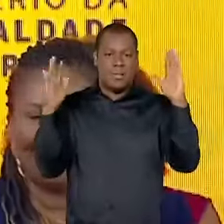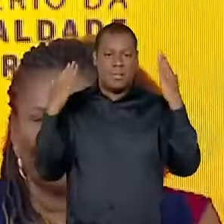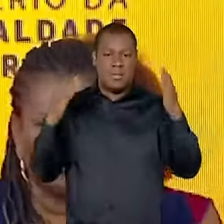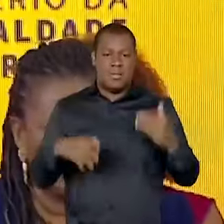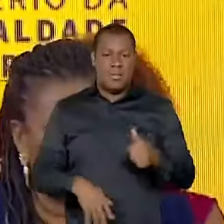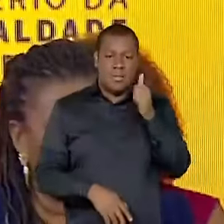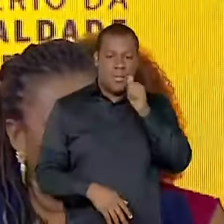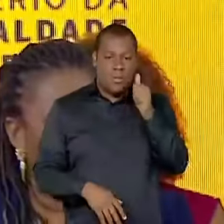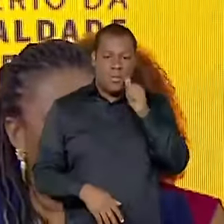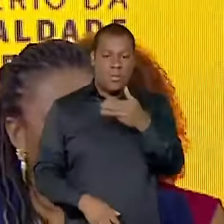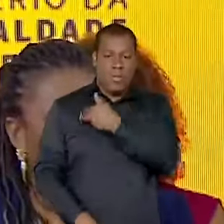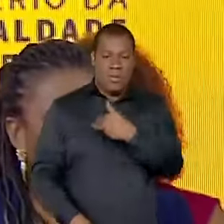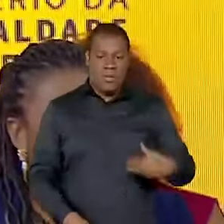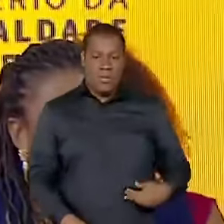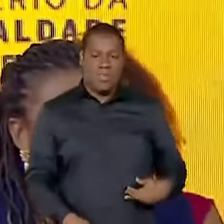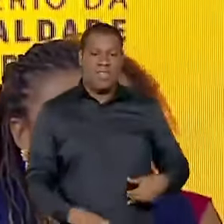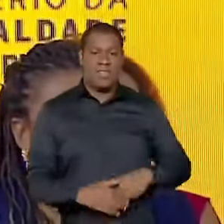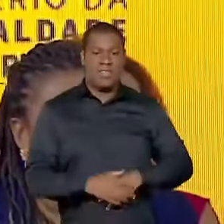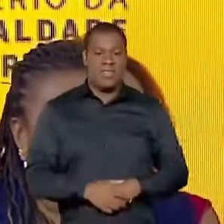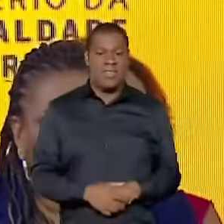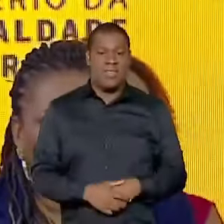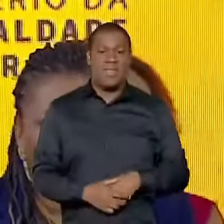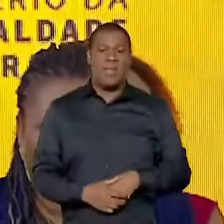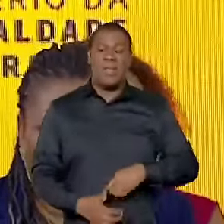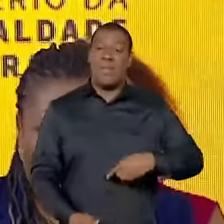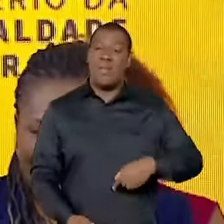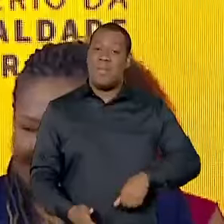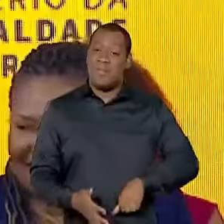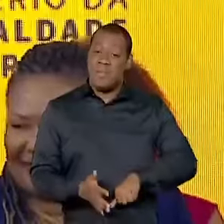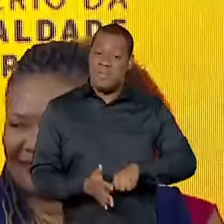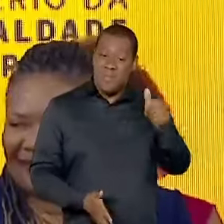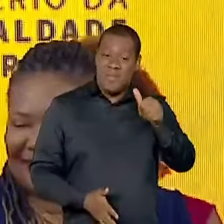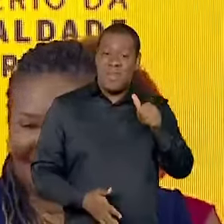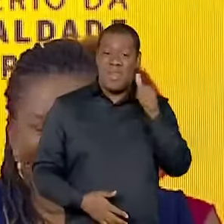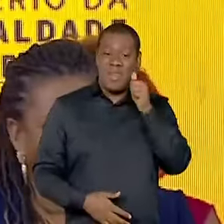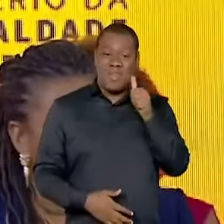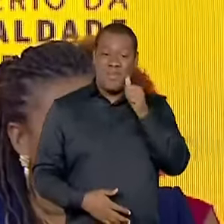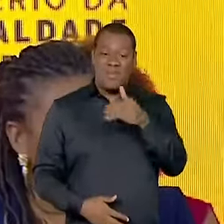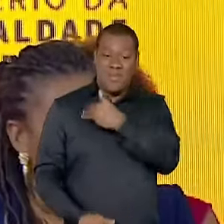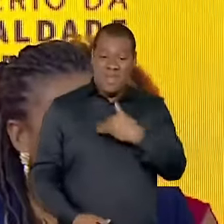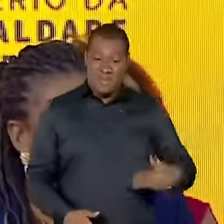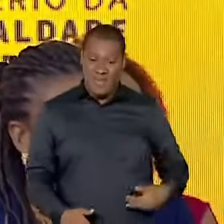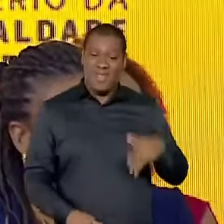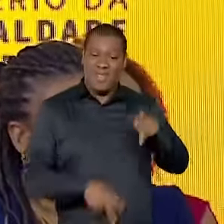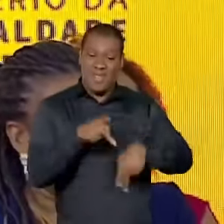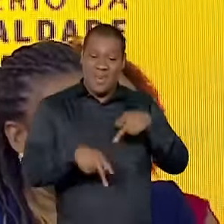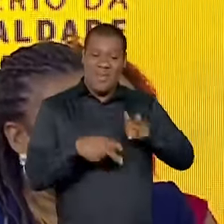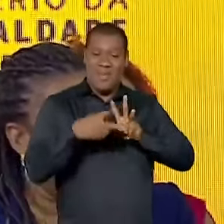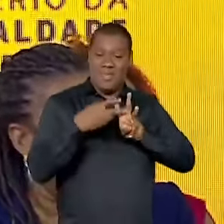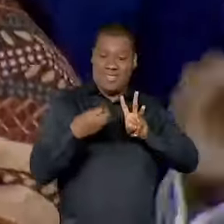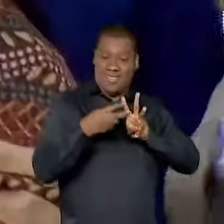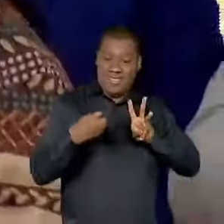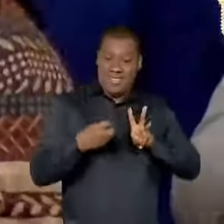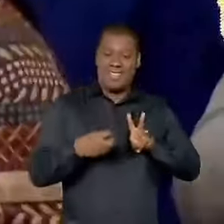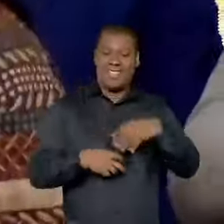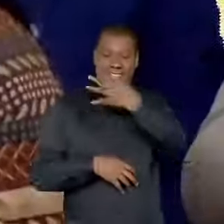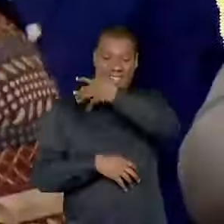E a ministra, a primeira ministra da história do Brasil, dos povos indígenas, Sônia